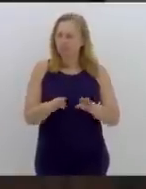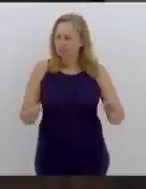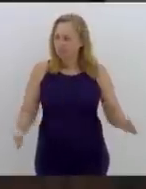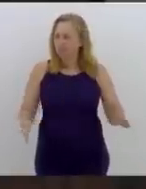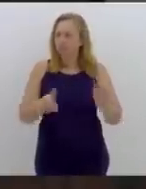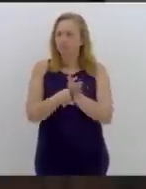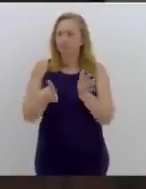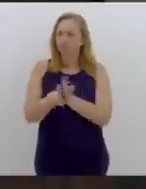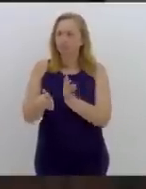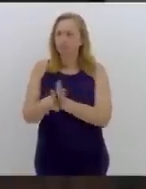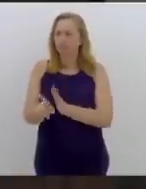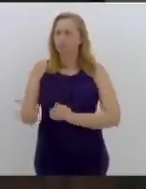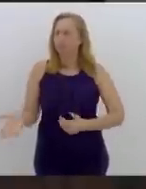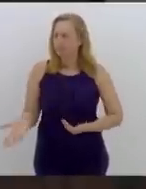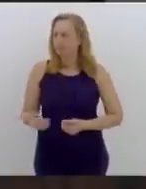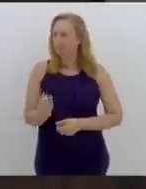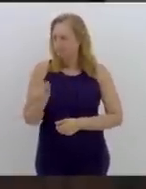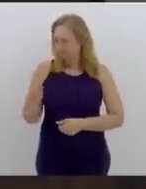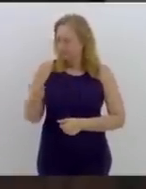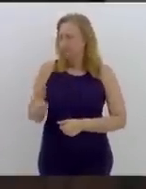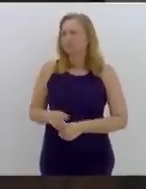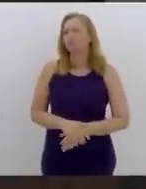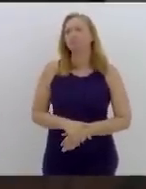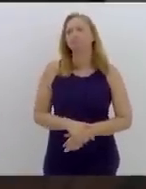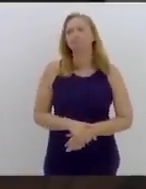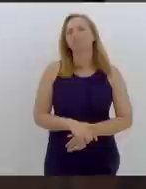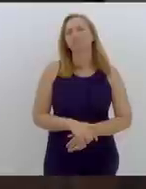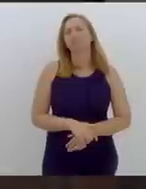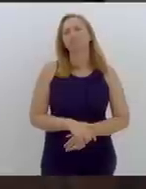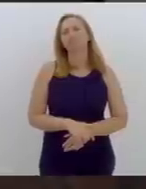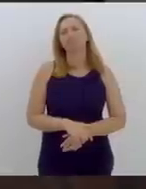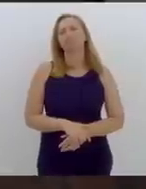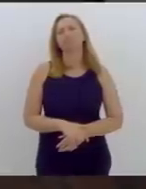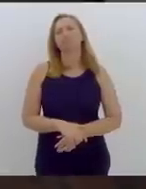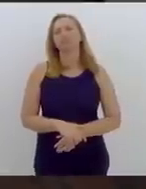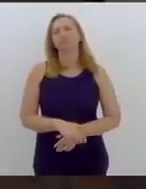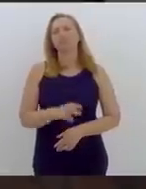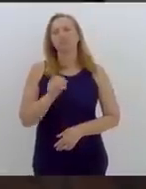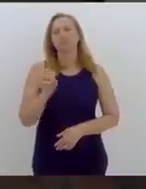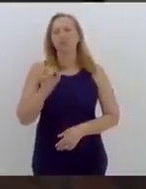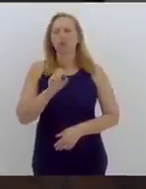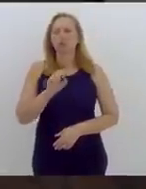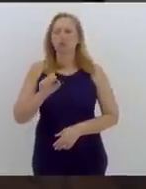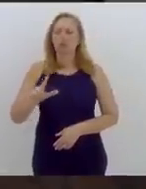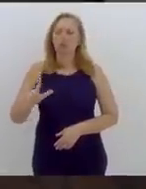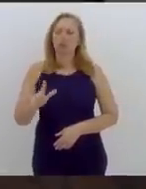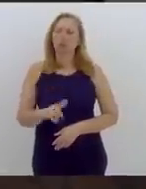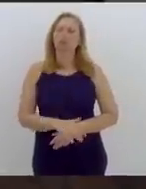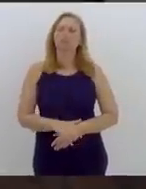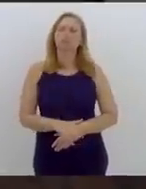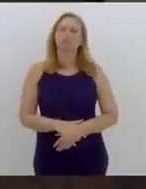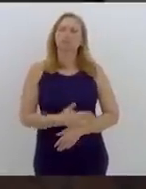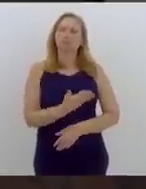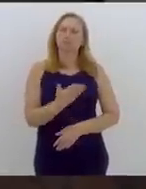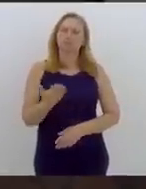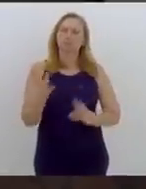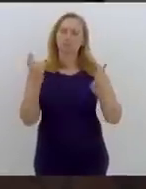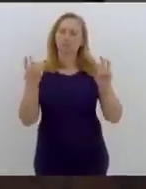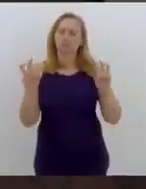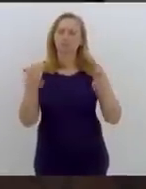aí depois eu vou passar para você pode ser Aí eu pergunto o corredor tanto ao coronel quanto o corredor passa para os senhores aí essa